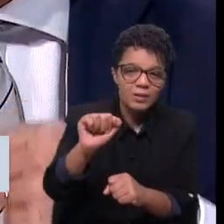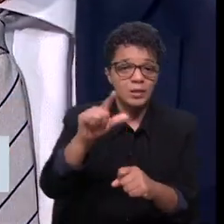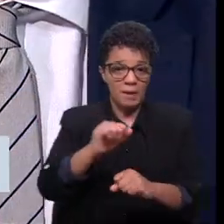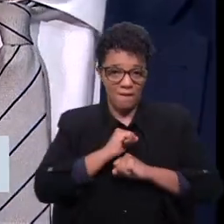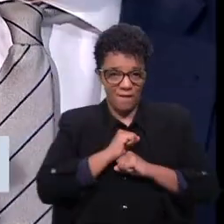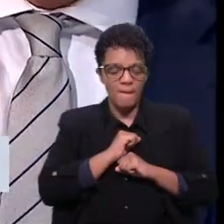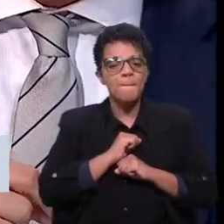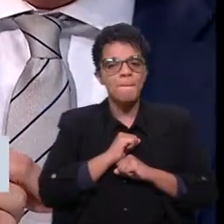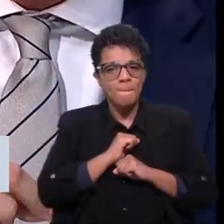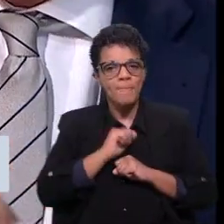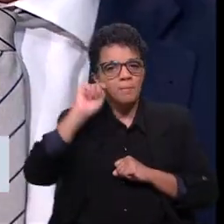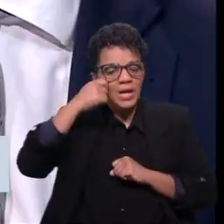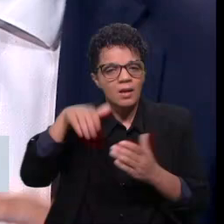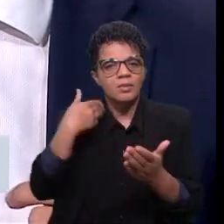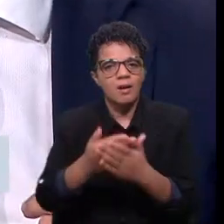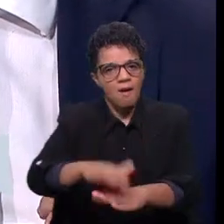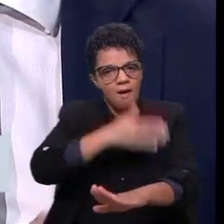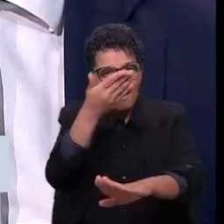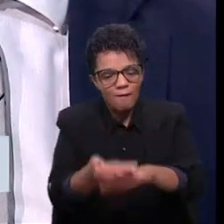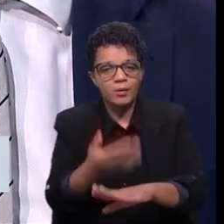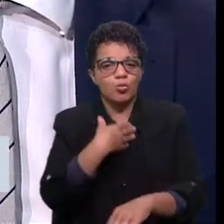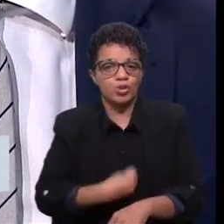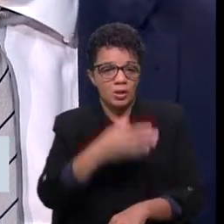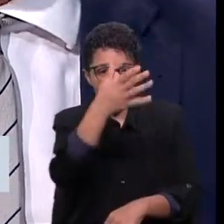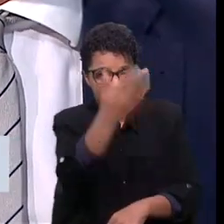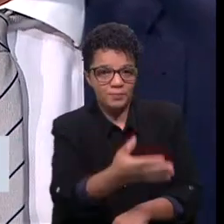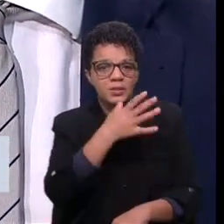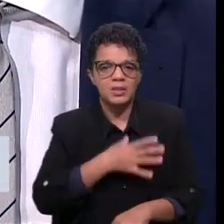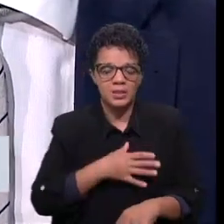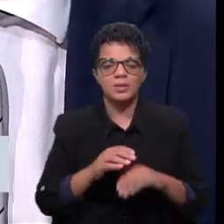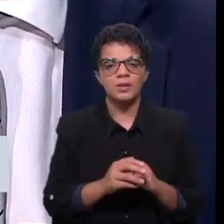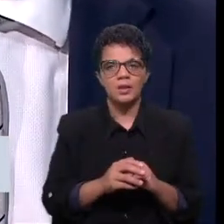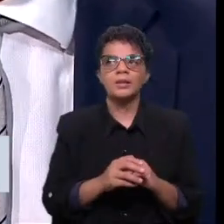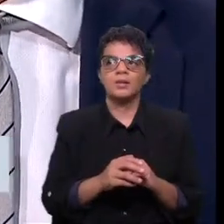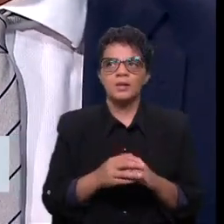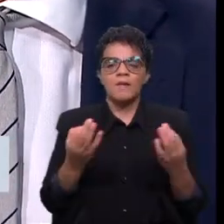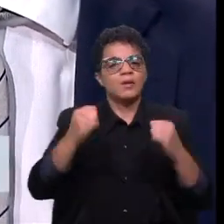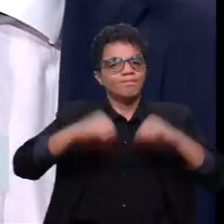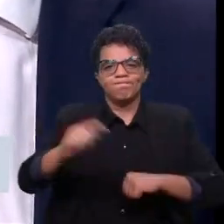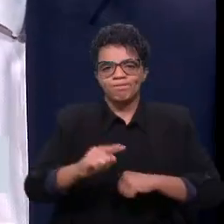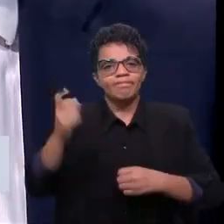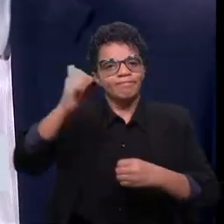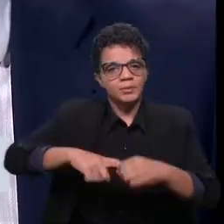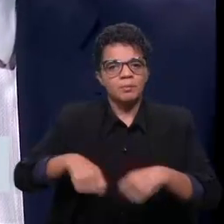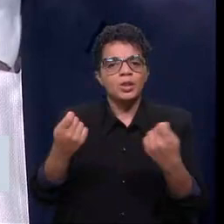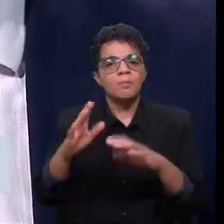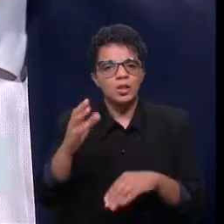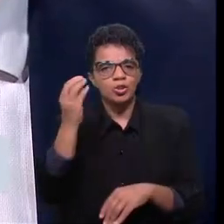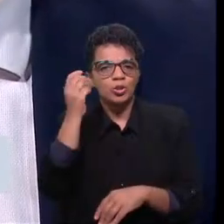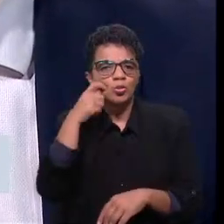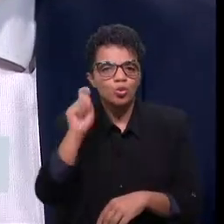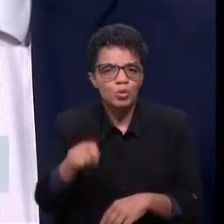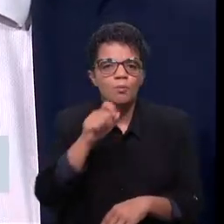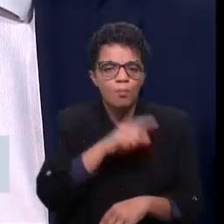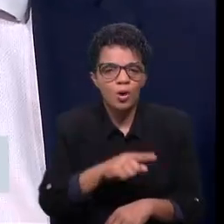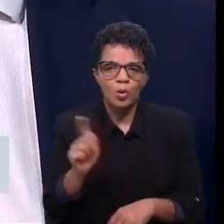minha são ainda mais espezinhados e portanto o que eu gostaria de ouvir o Luis Montenegro dizer era assim bom nós não concordamos com a filiação partidária mas os magistrados podem ou não